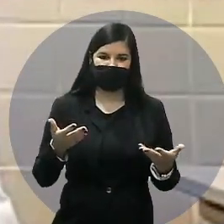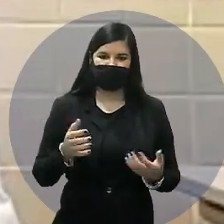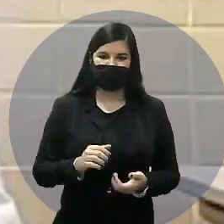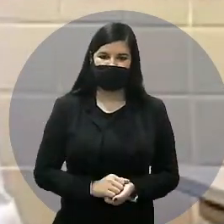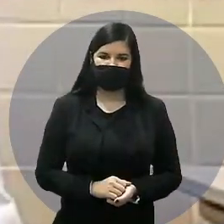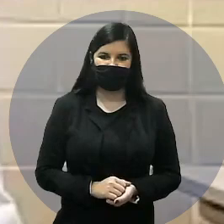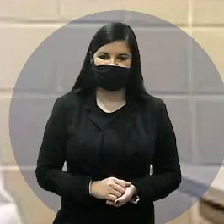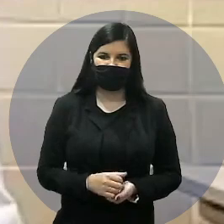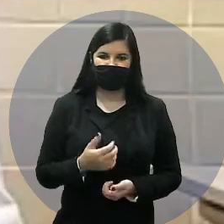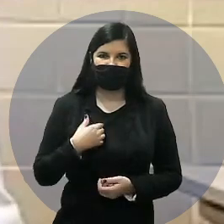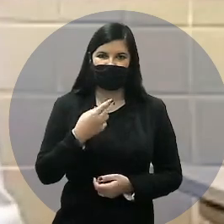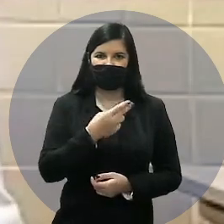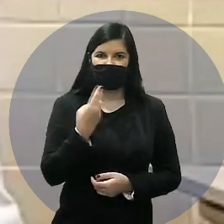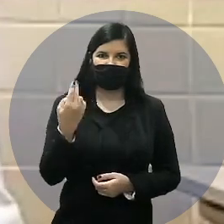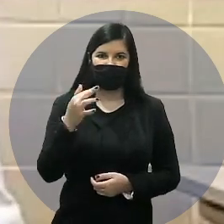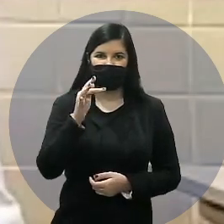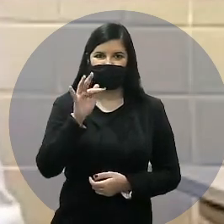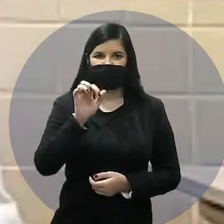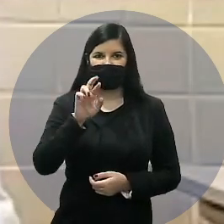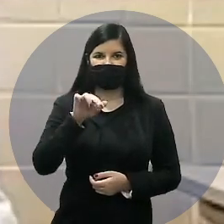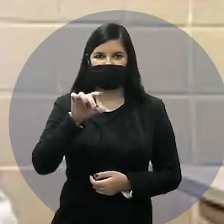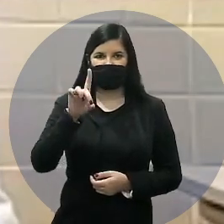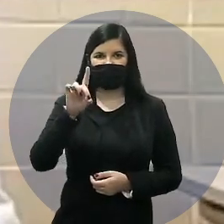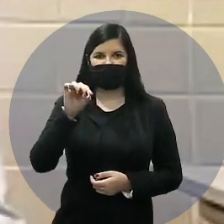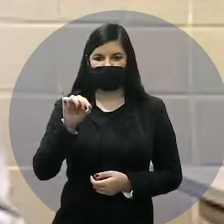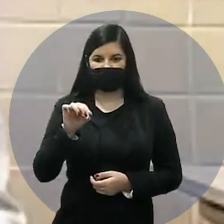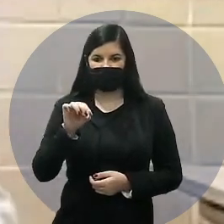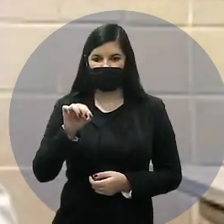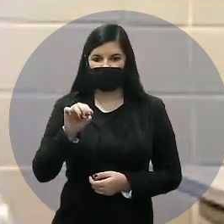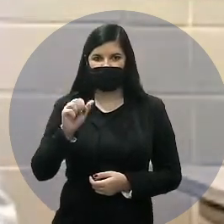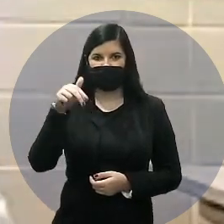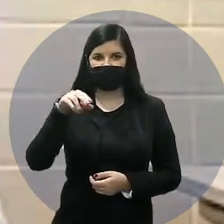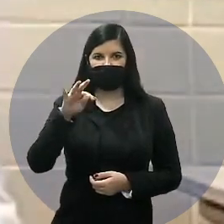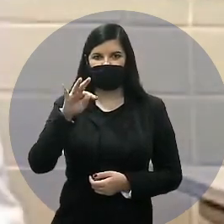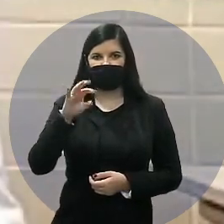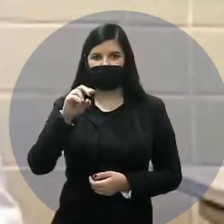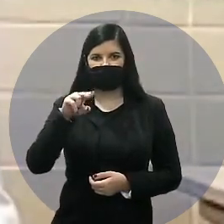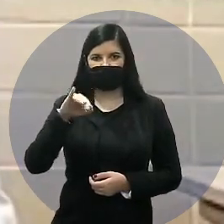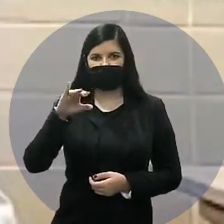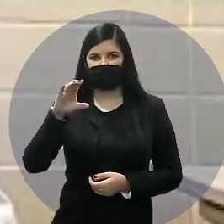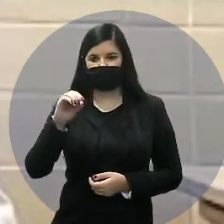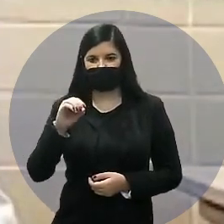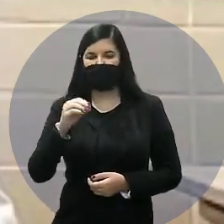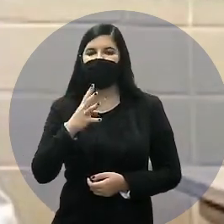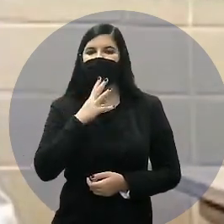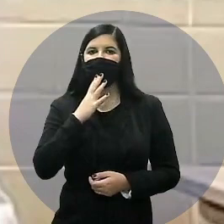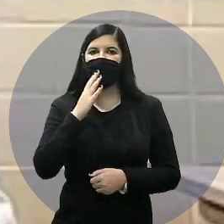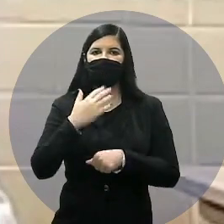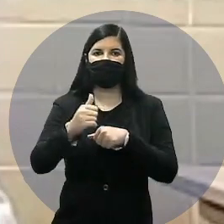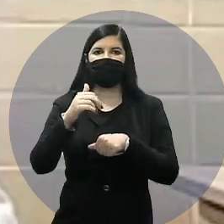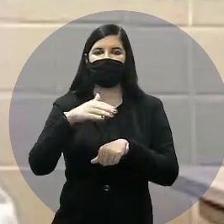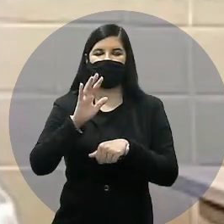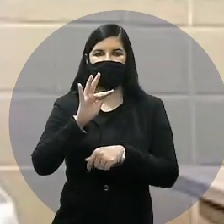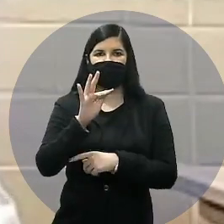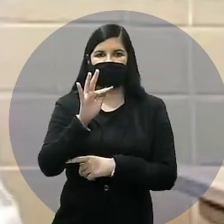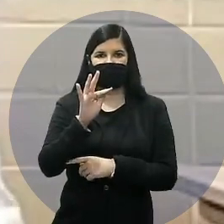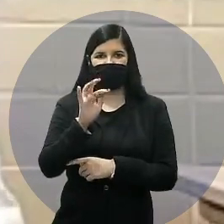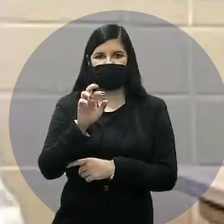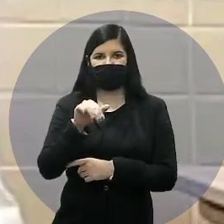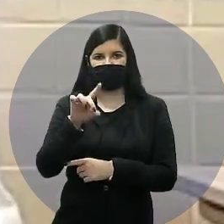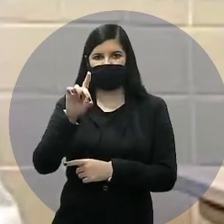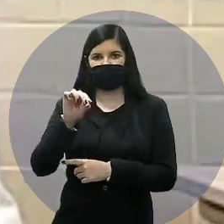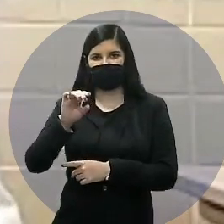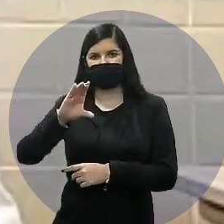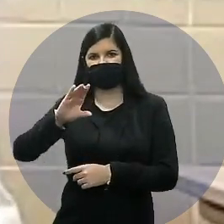Eu me chamo Fernando Antônio Tiago do Chile, e mais popularmente conhecido como Fernando Chile.